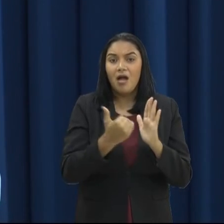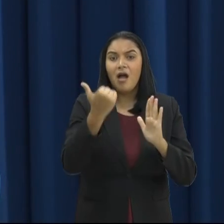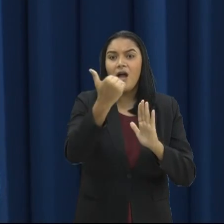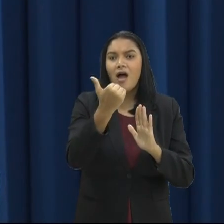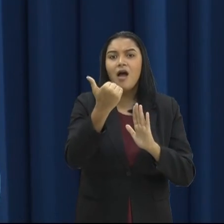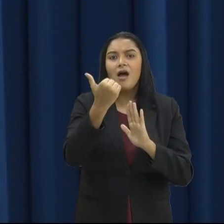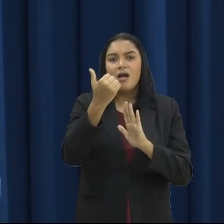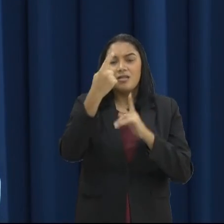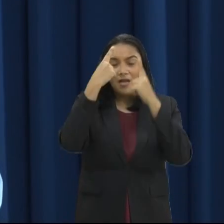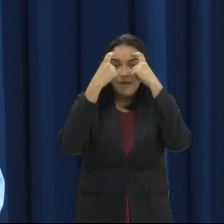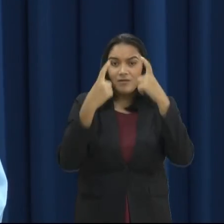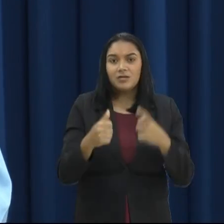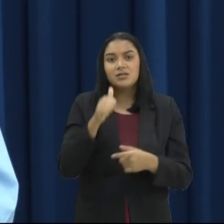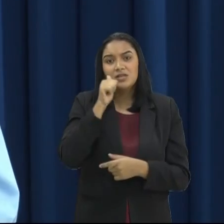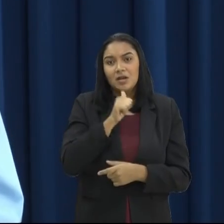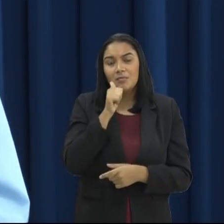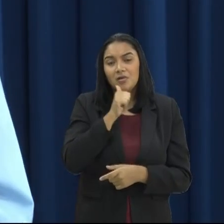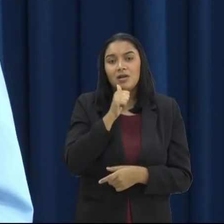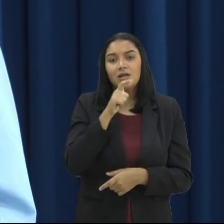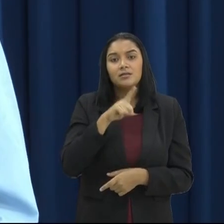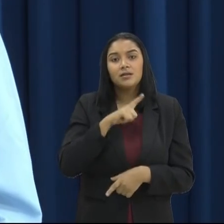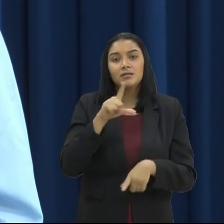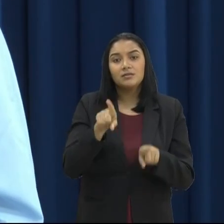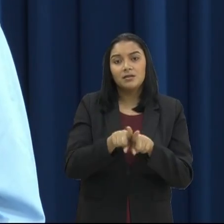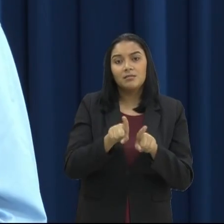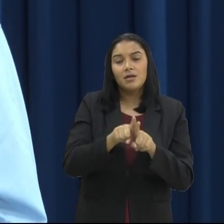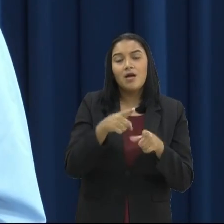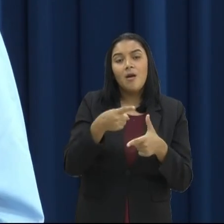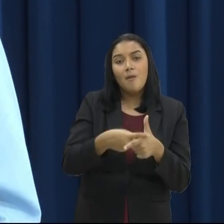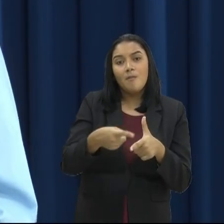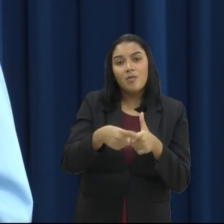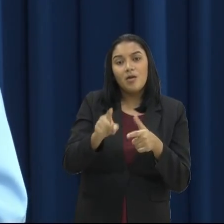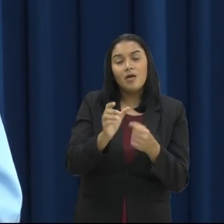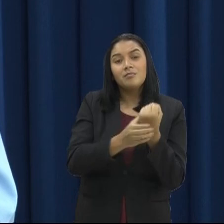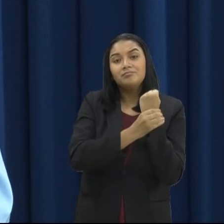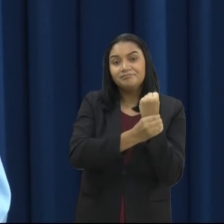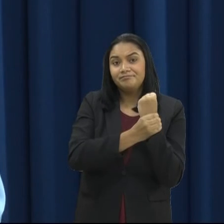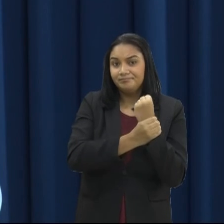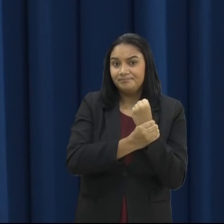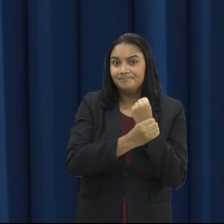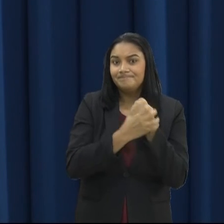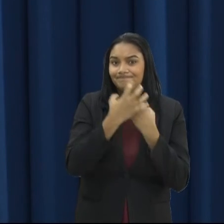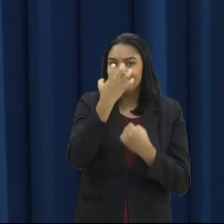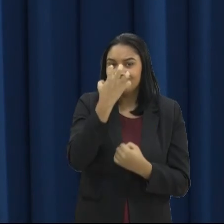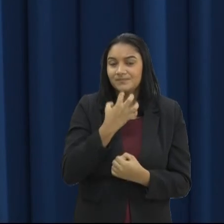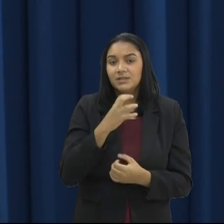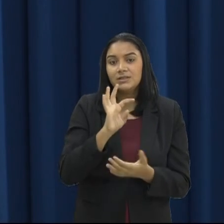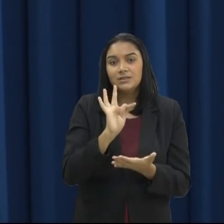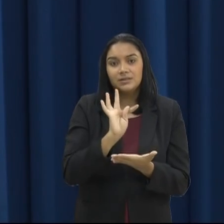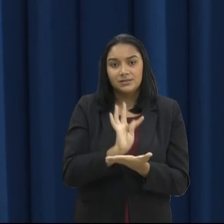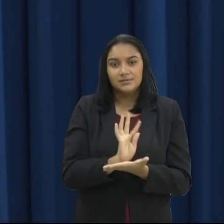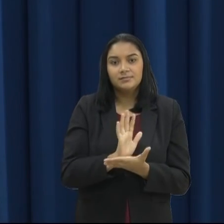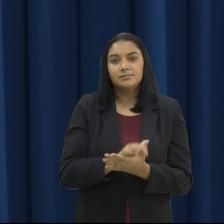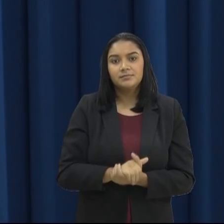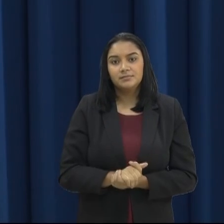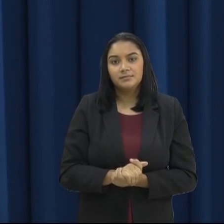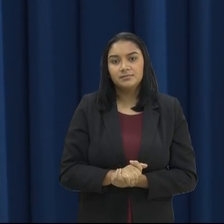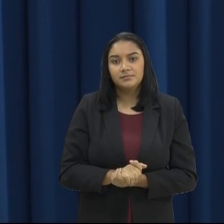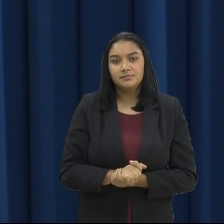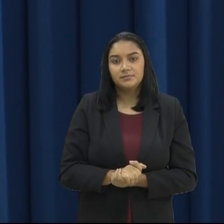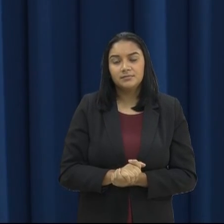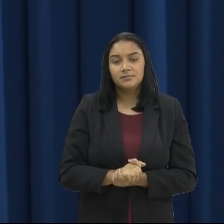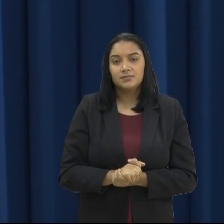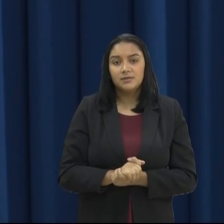da pergunta da Jéssica, nós temos hoje um problema de segurança sério em Teresina. Nós vamos,